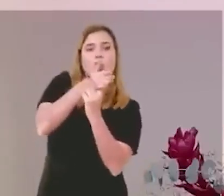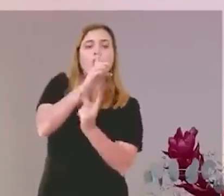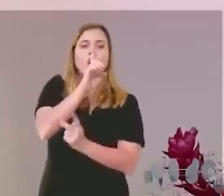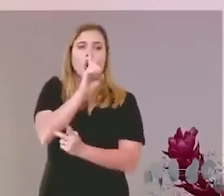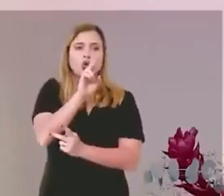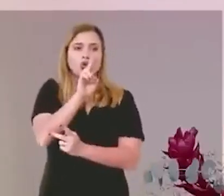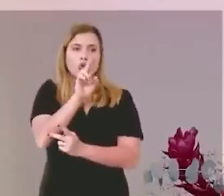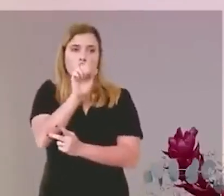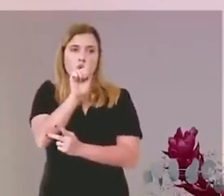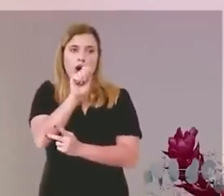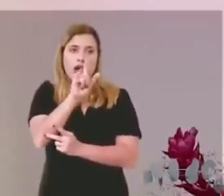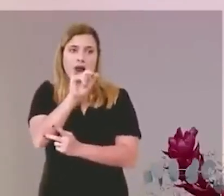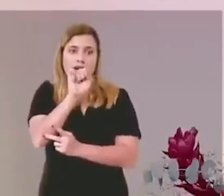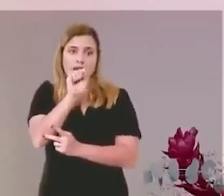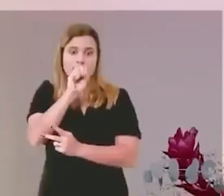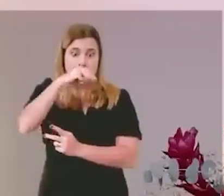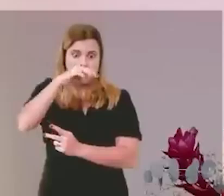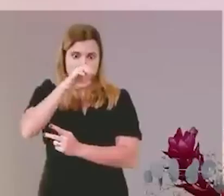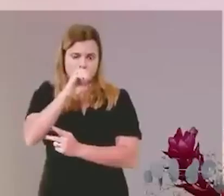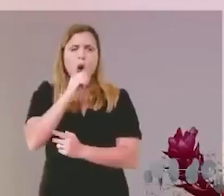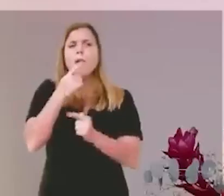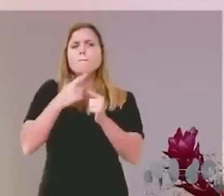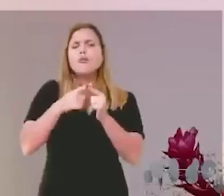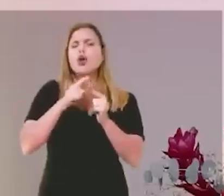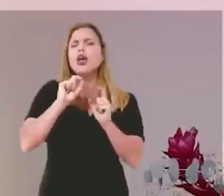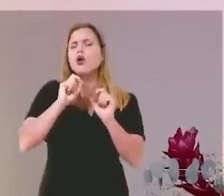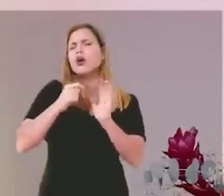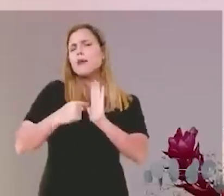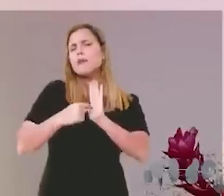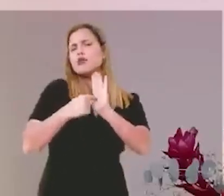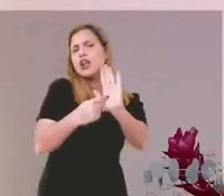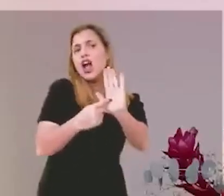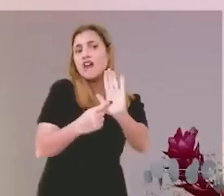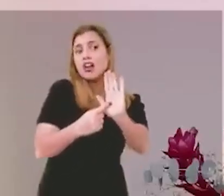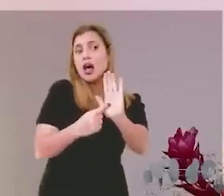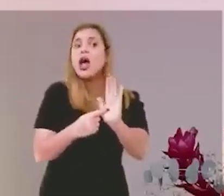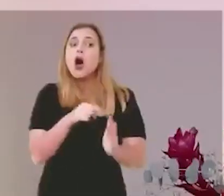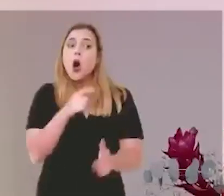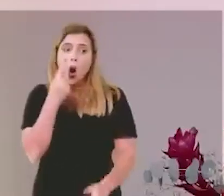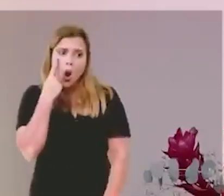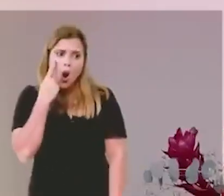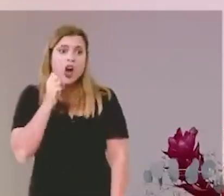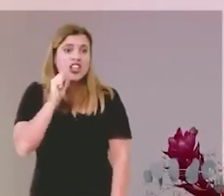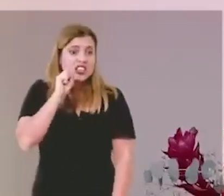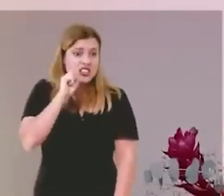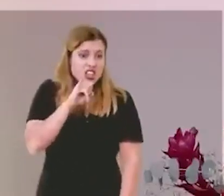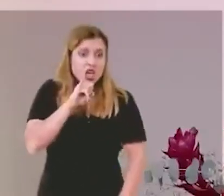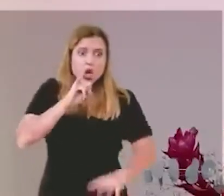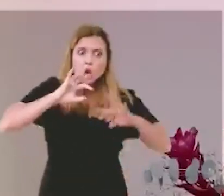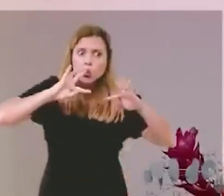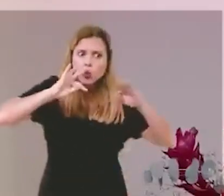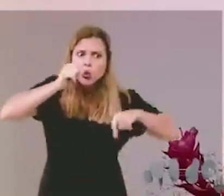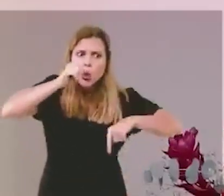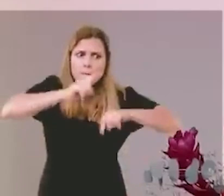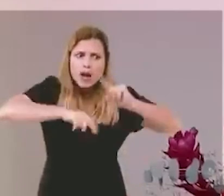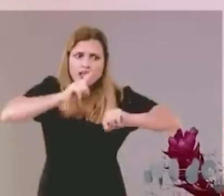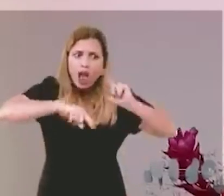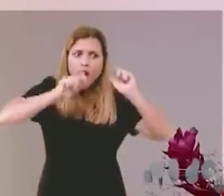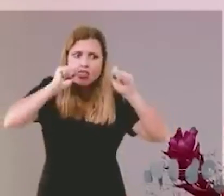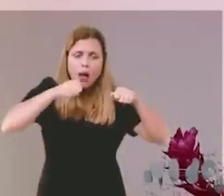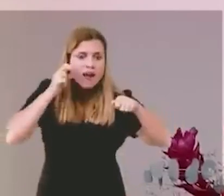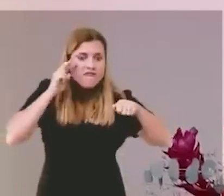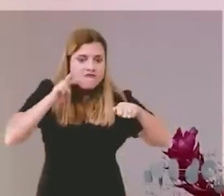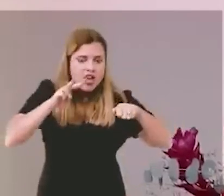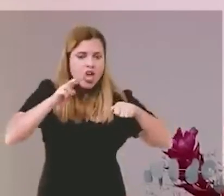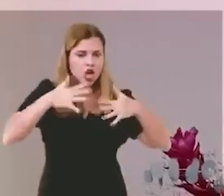toca, vê e apalpa é essencialmente má. O espírito